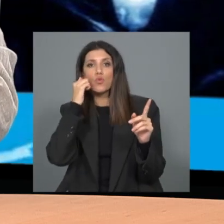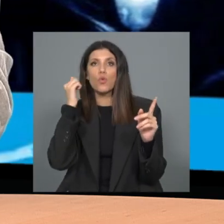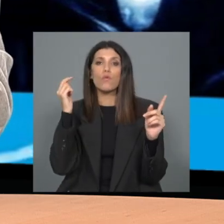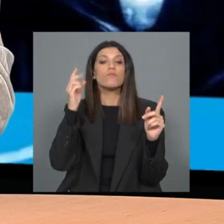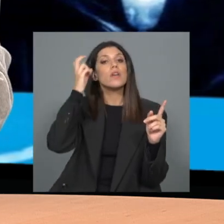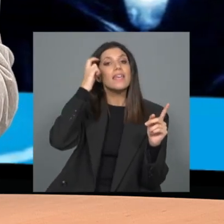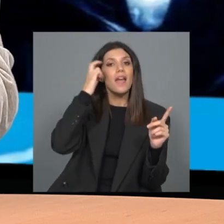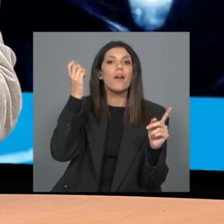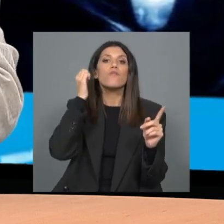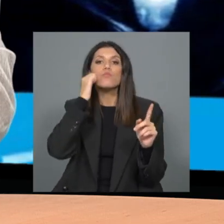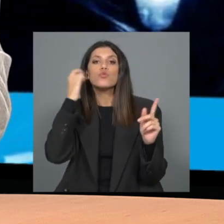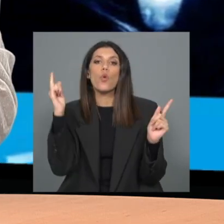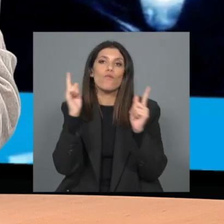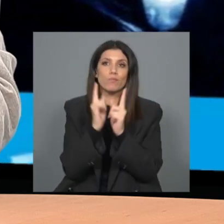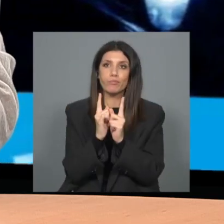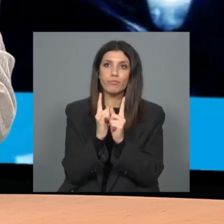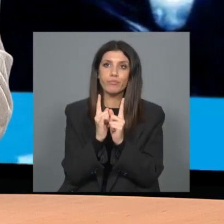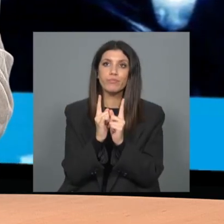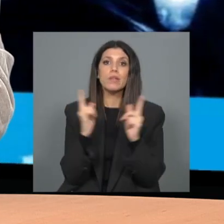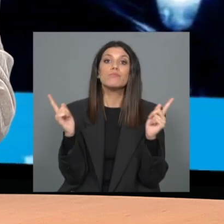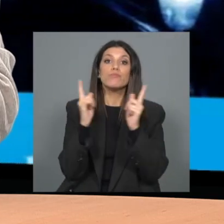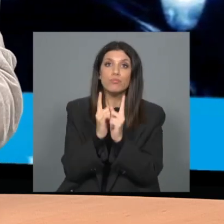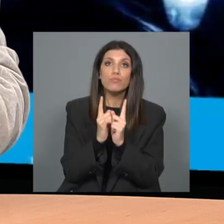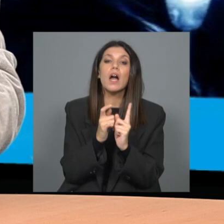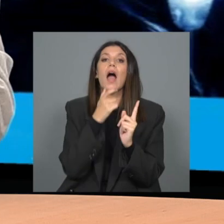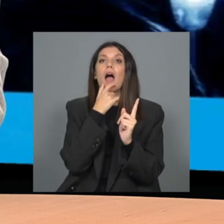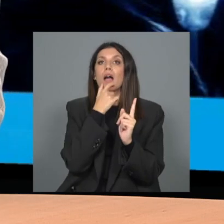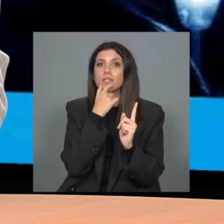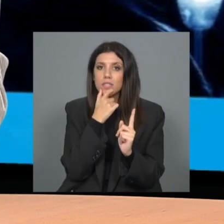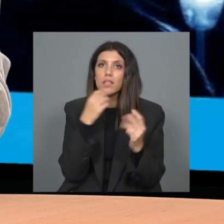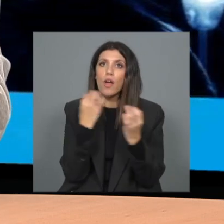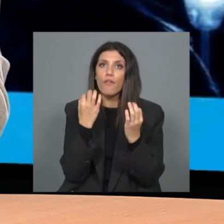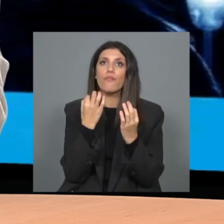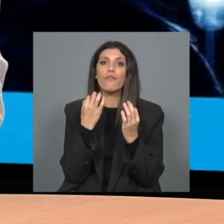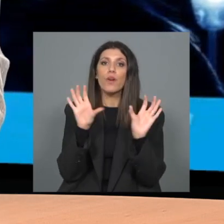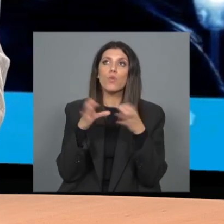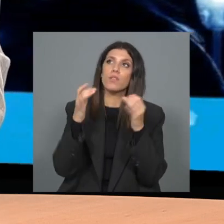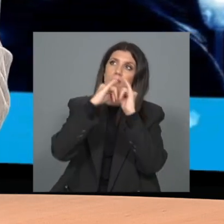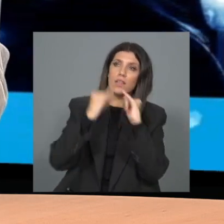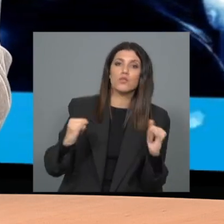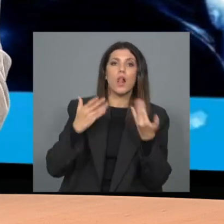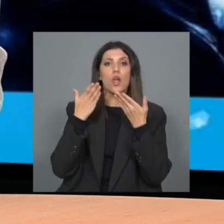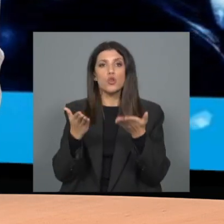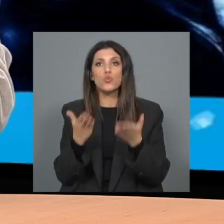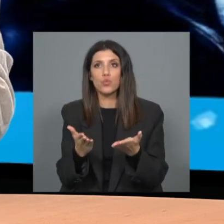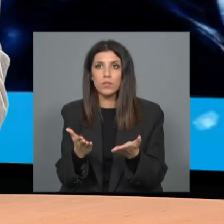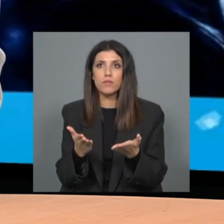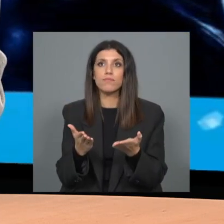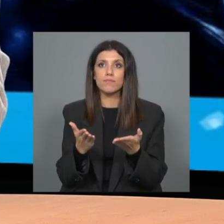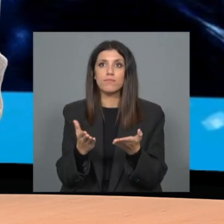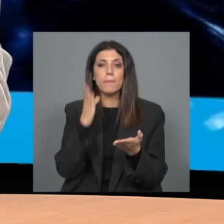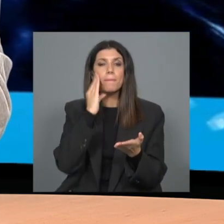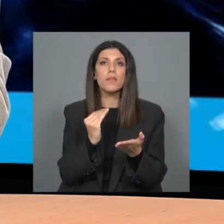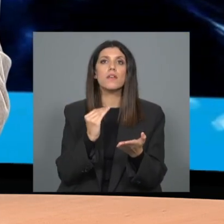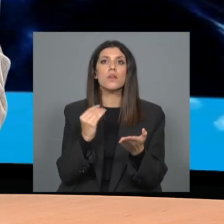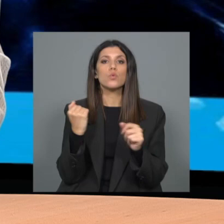Mas este encontro só terá consequências práticas e concretas se efetivamente houver um envolvimento da comunidade internacional, e eu penso que também por aí é que vai o trabalho